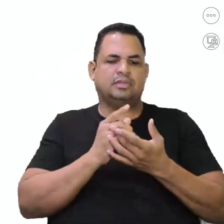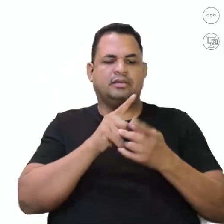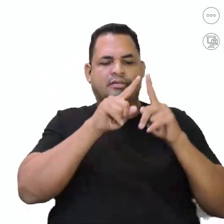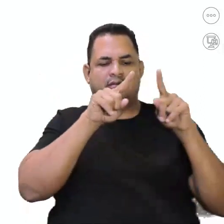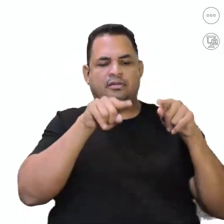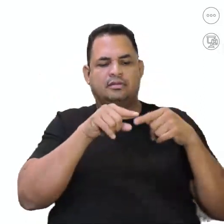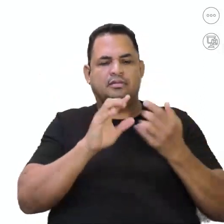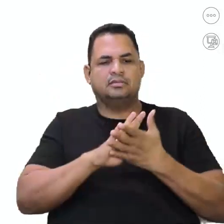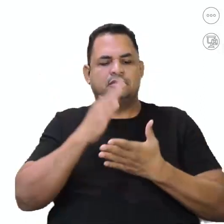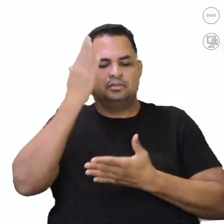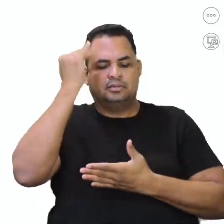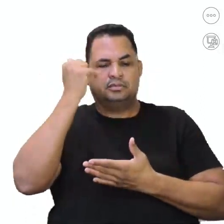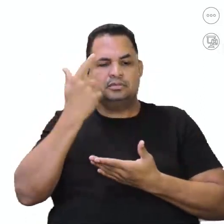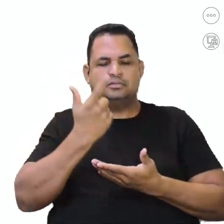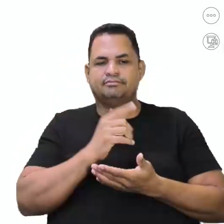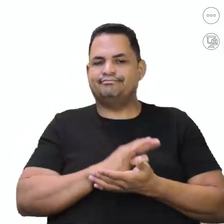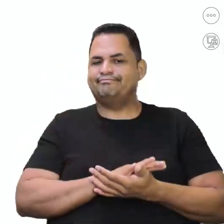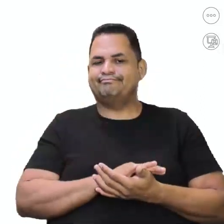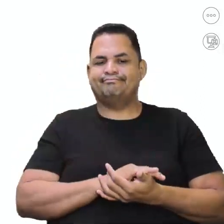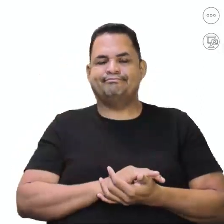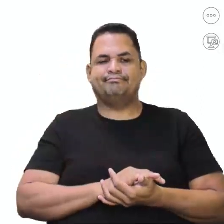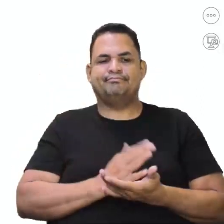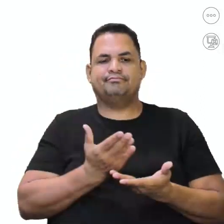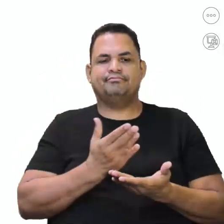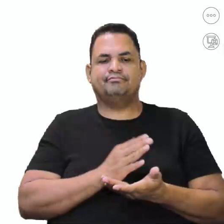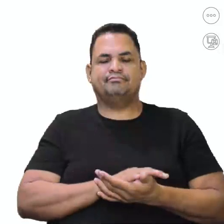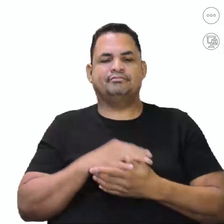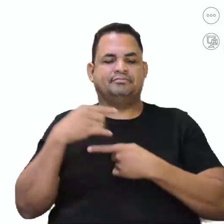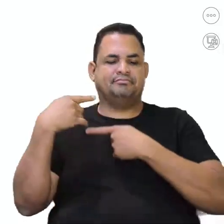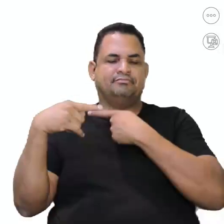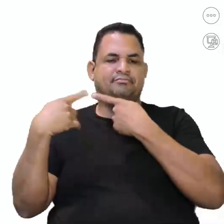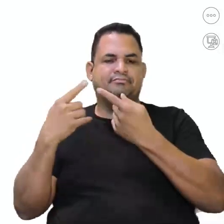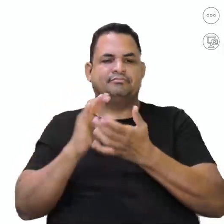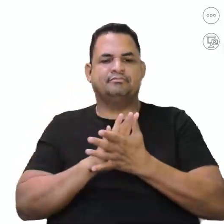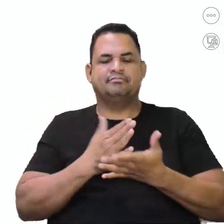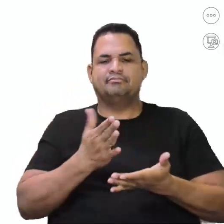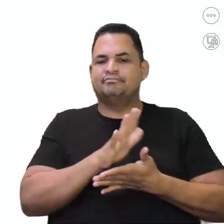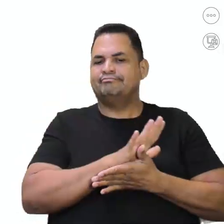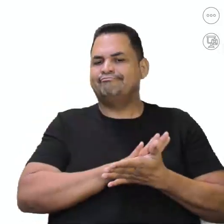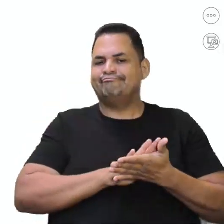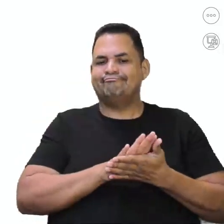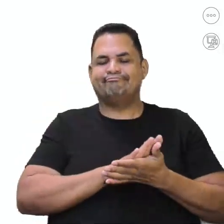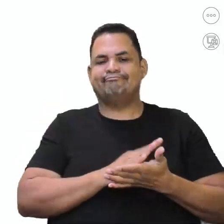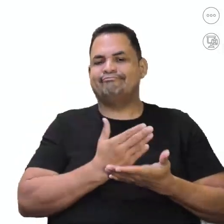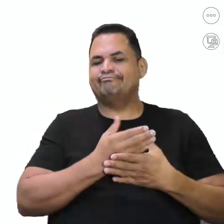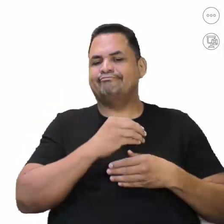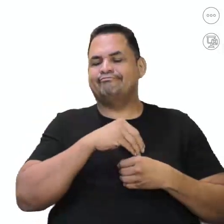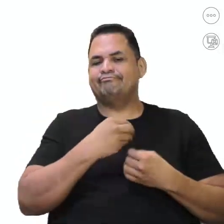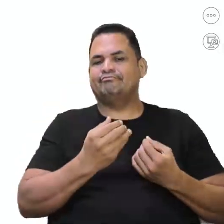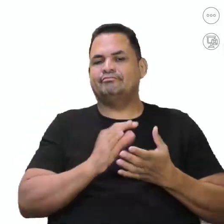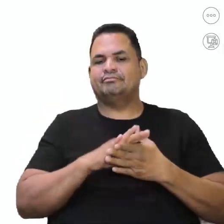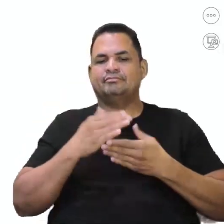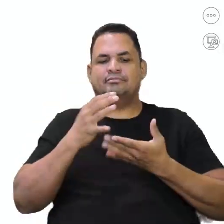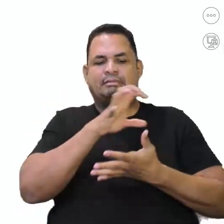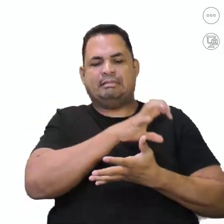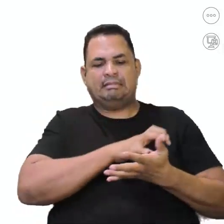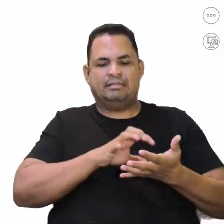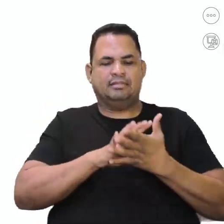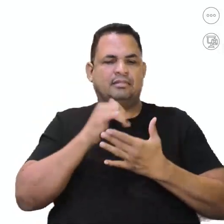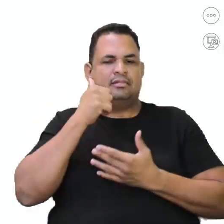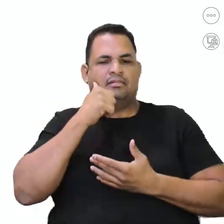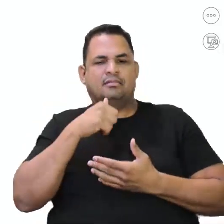tirinhas dela, e eu sei que a Mafalda não tem nada a ver com coisa tradicional. Nada a ver. Ela é revolucionária,